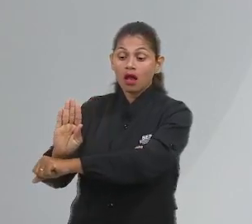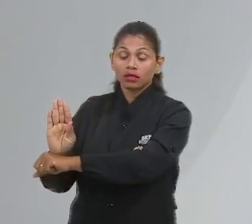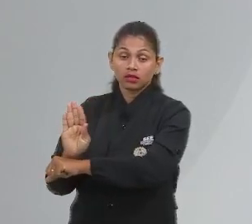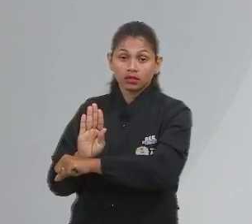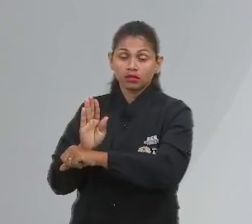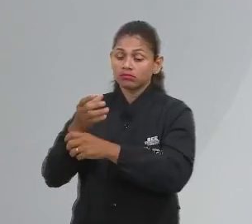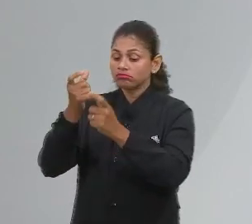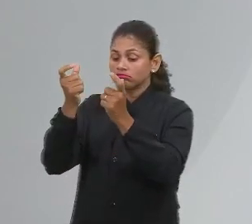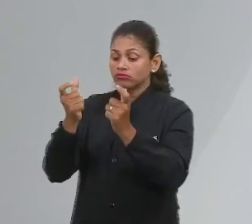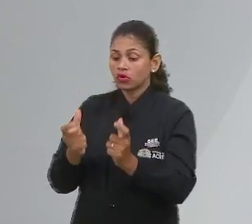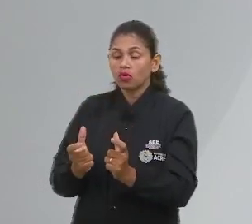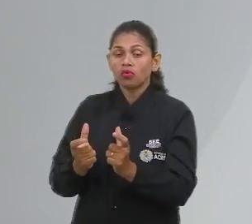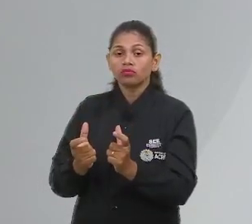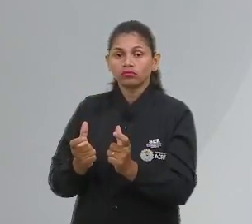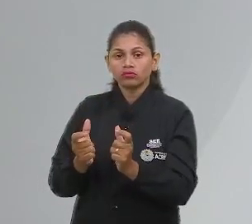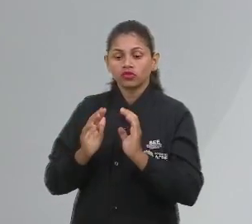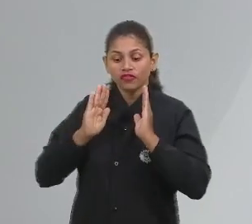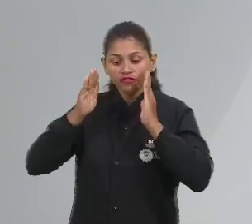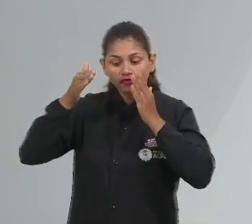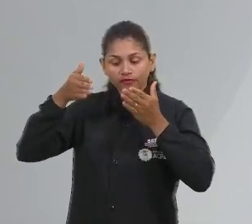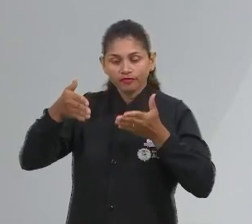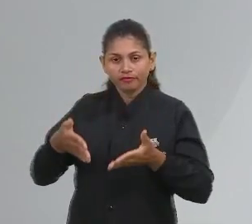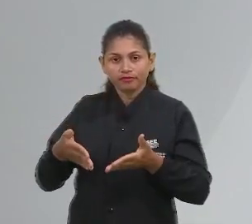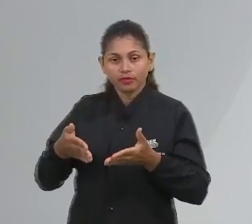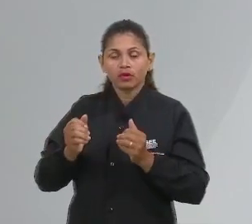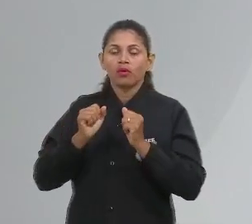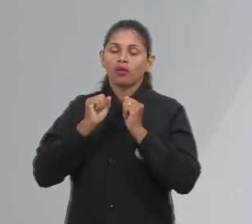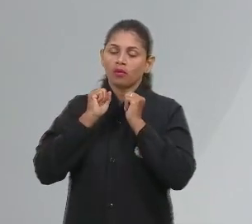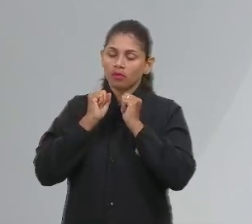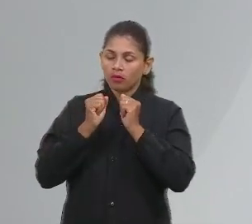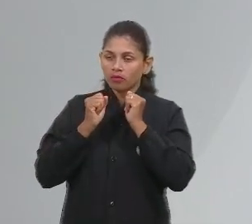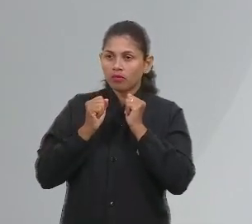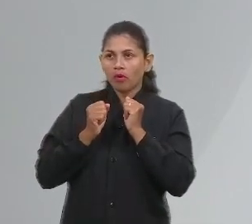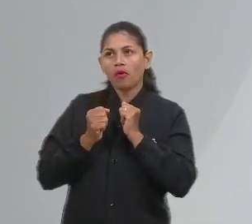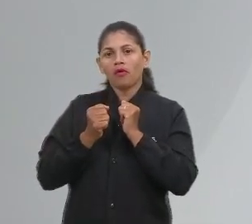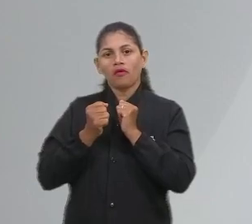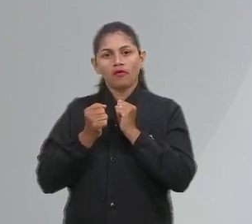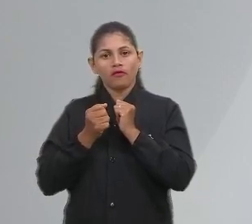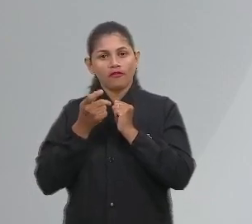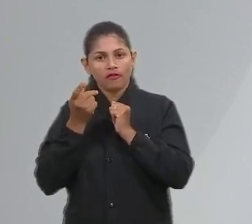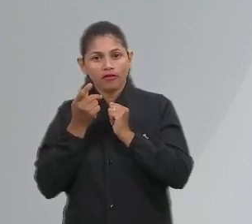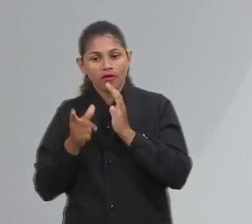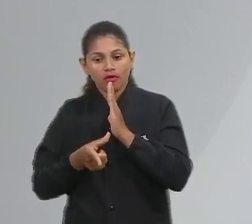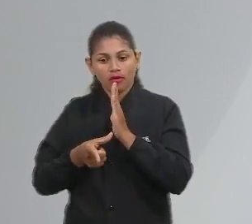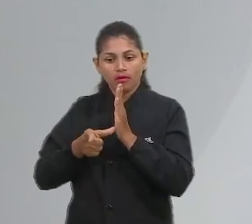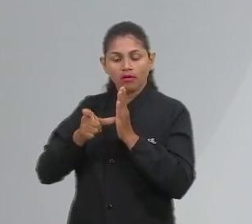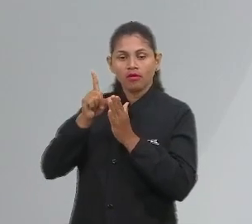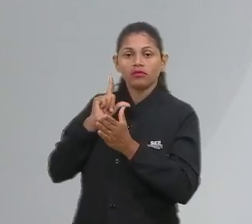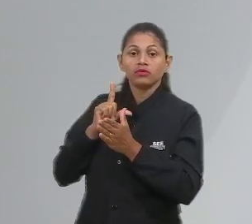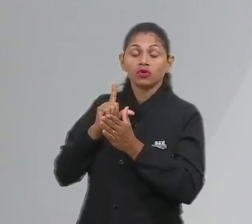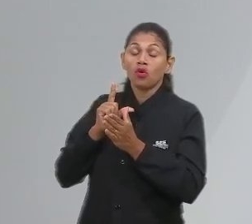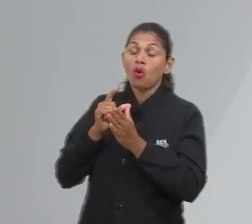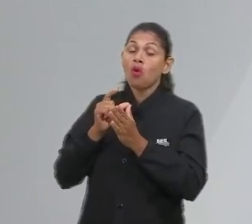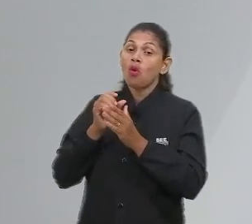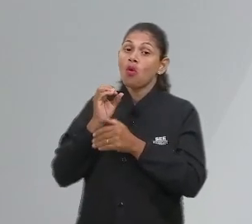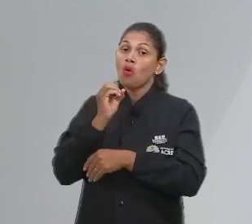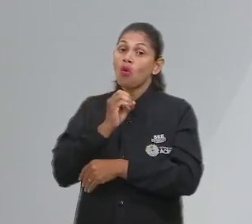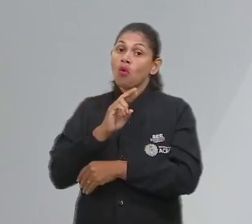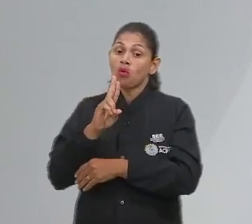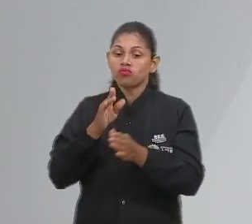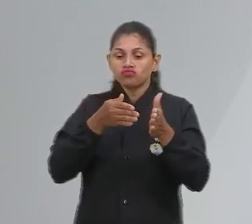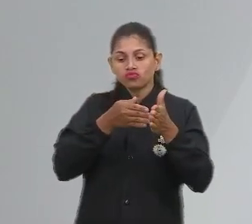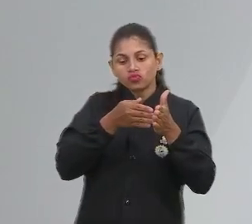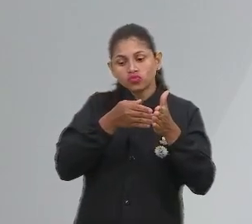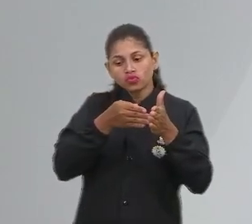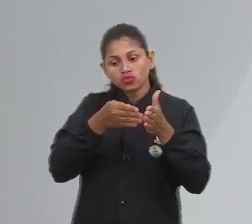pode estar, ser feita antes do jogo, né, da cena, ou pode ser durante, né,